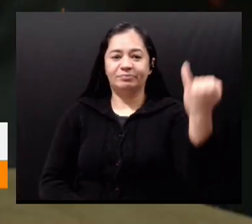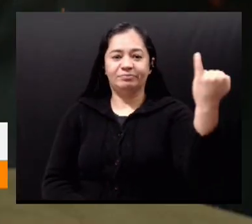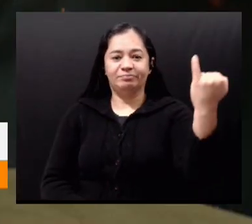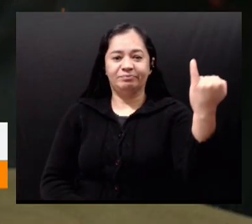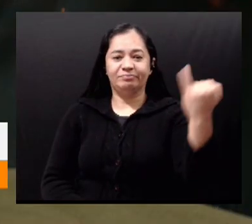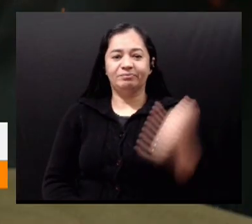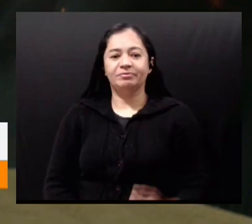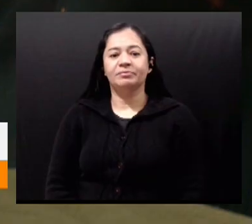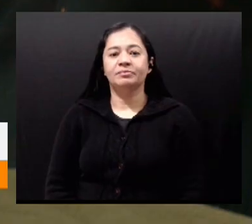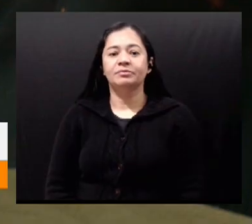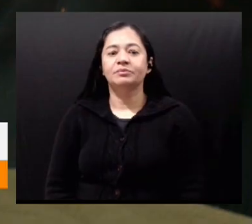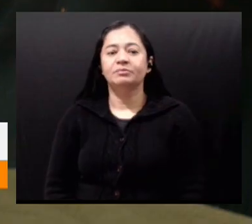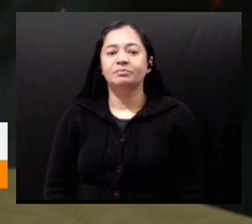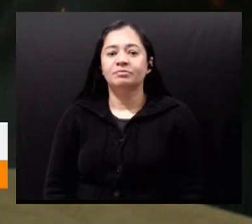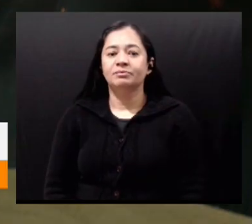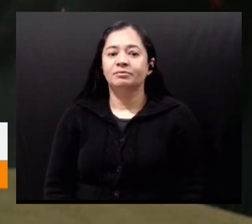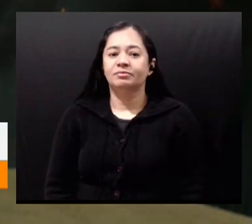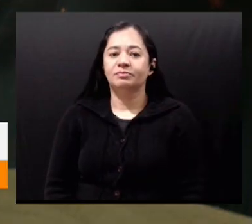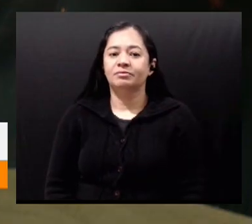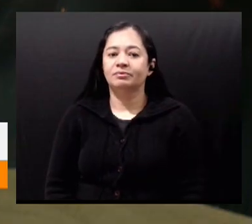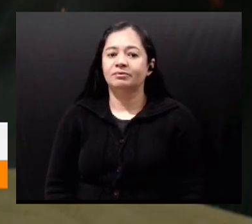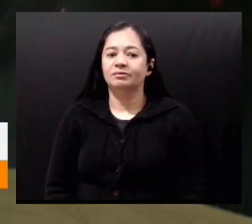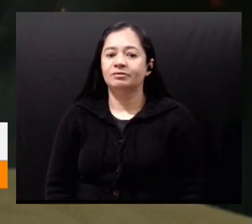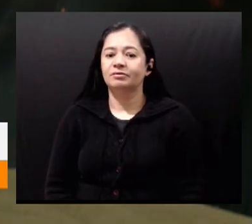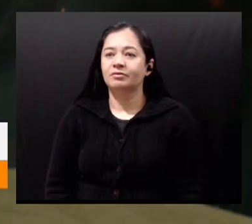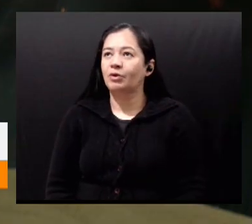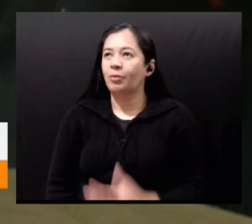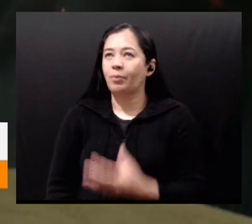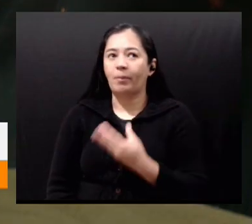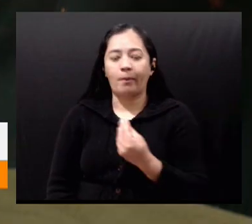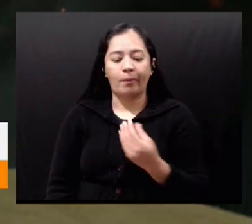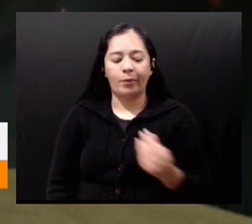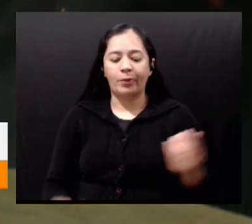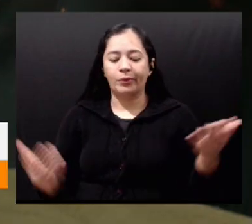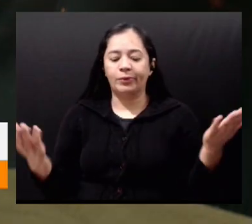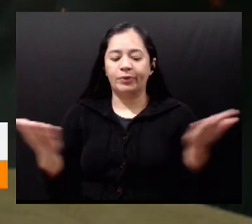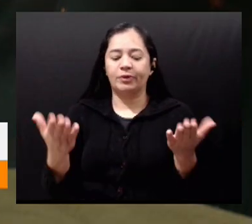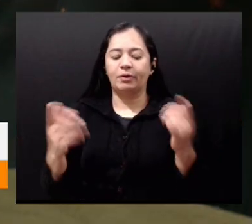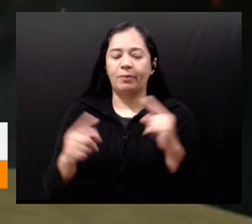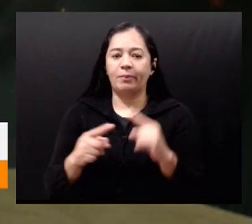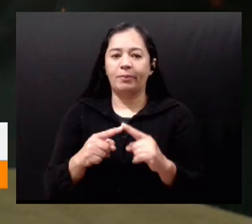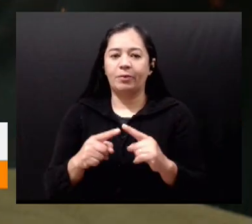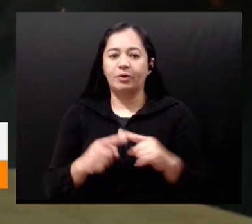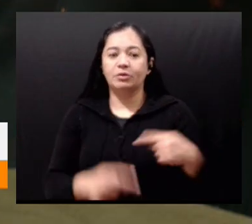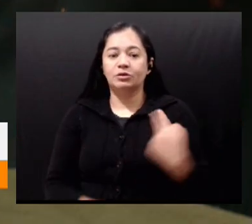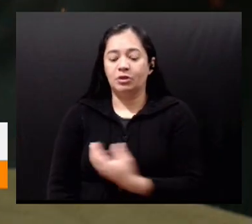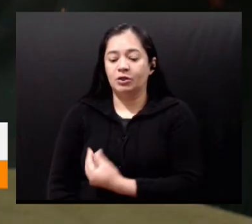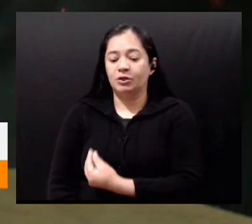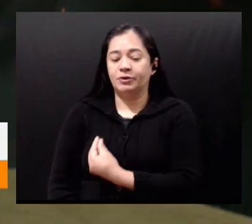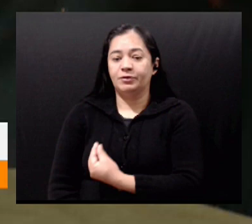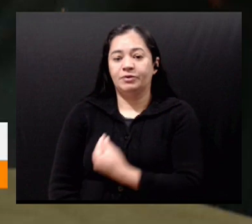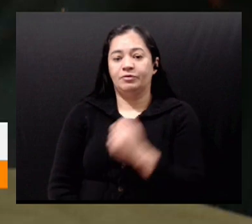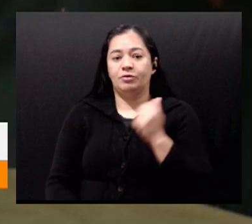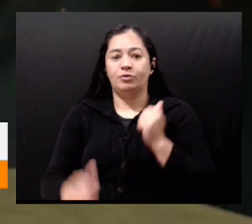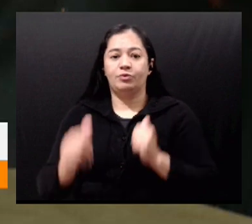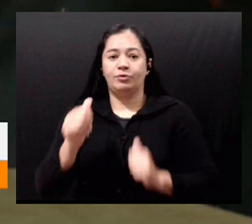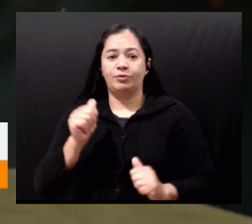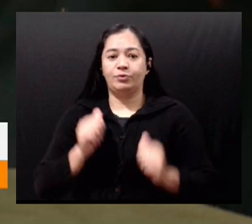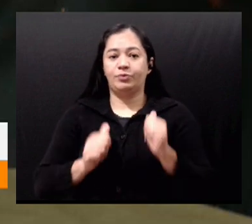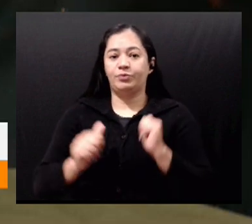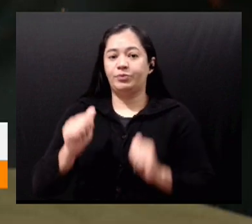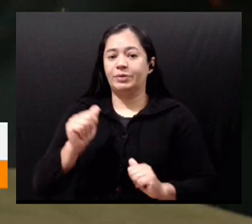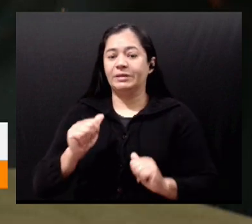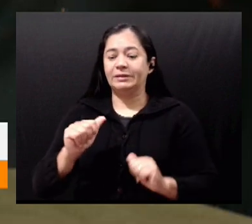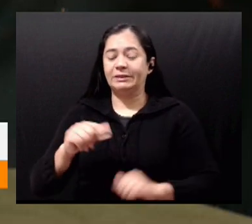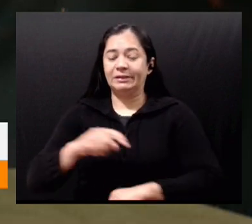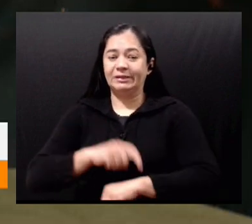Gente, muito atual. Muito atual porque a gente vive numa ansiedade, e aí quando essa ansiedade fica coletiva, a gente precisa